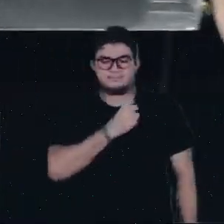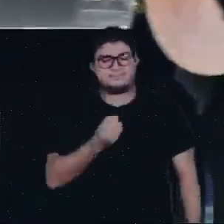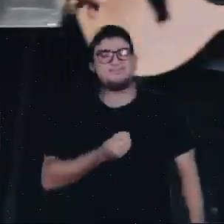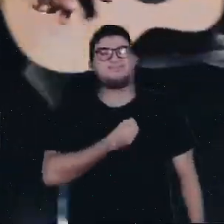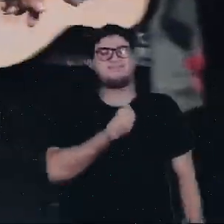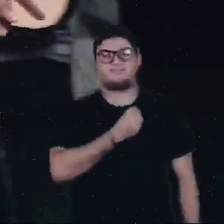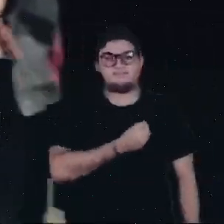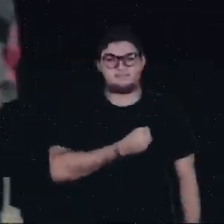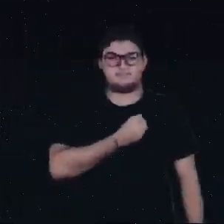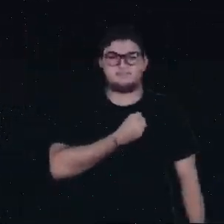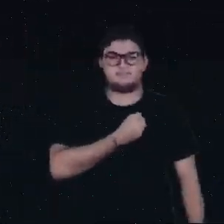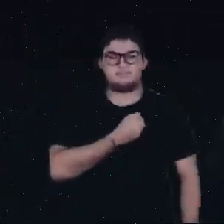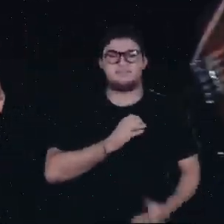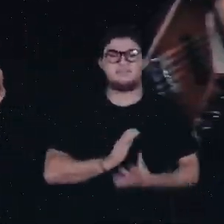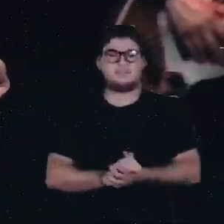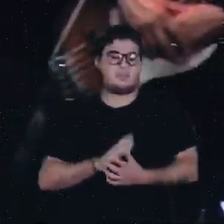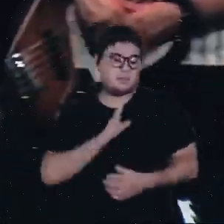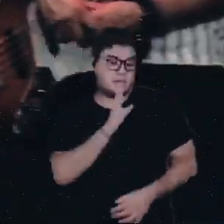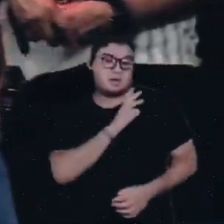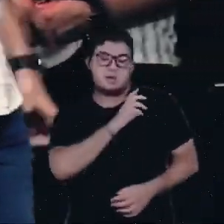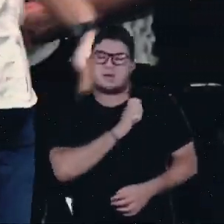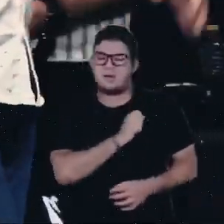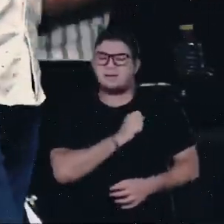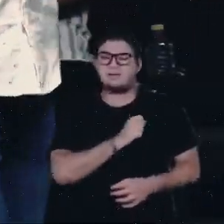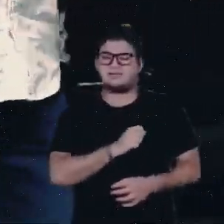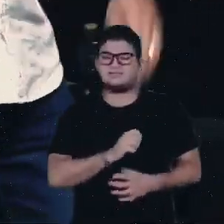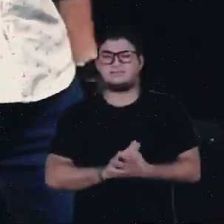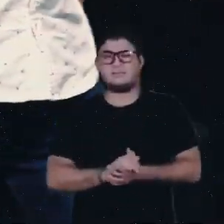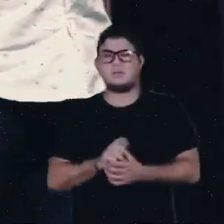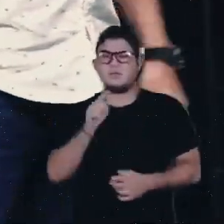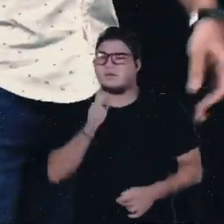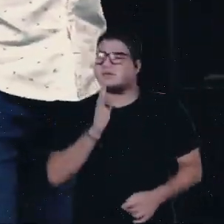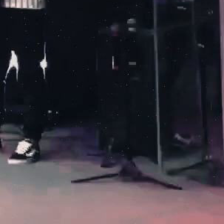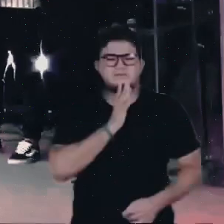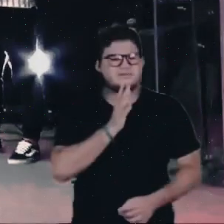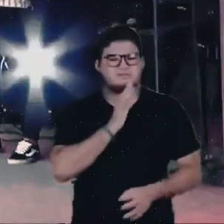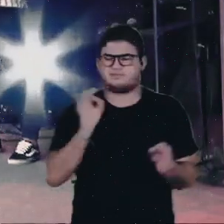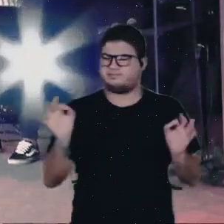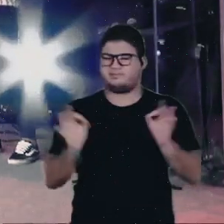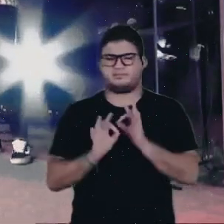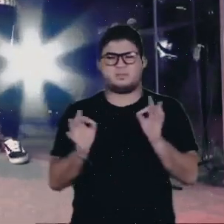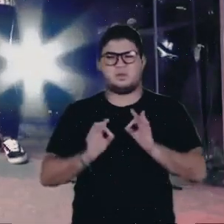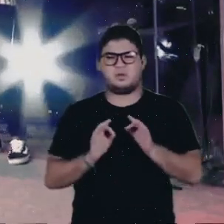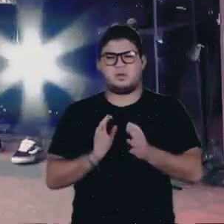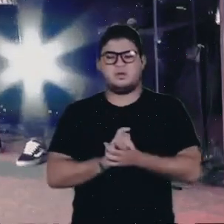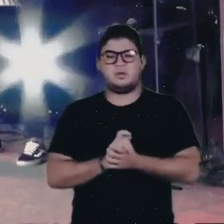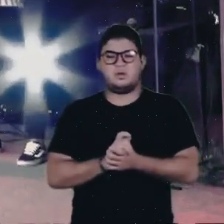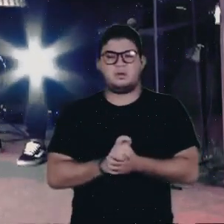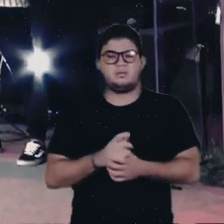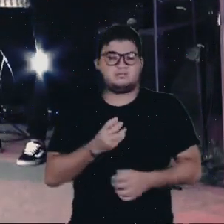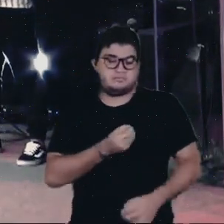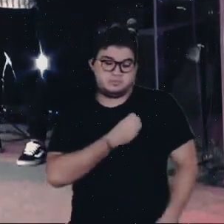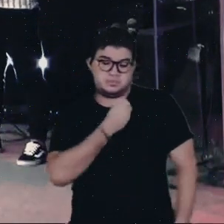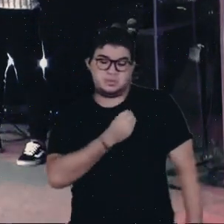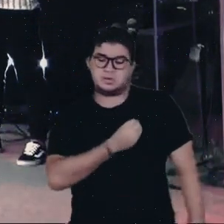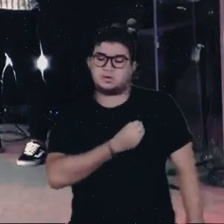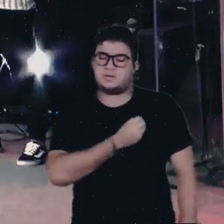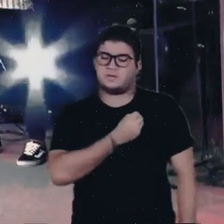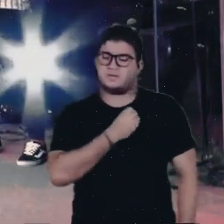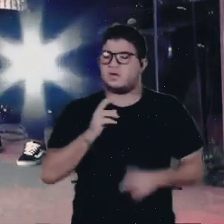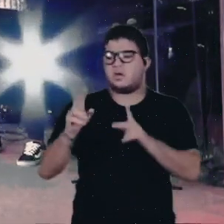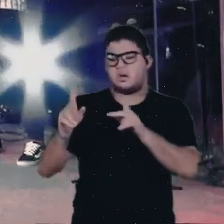vive. Amor não é algo para você conhecer, é algo para você viver. É